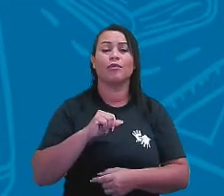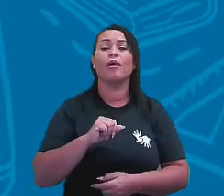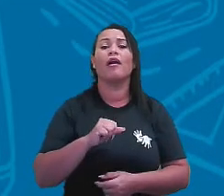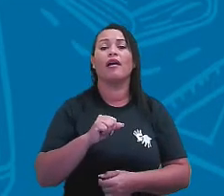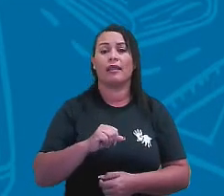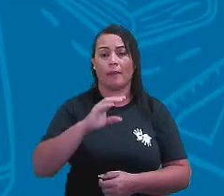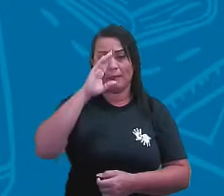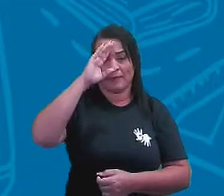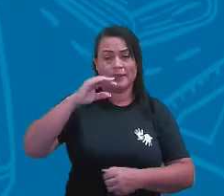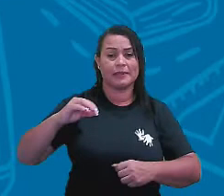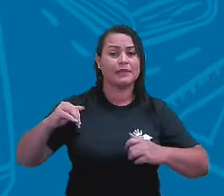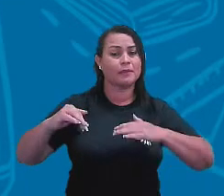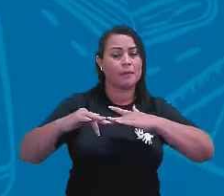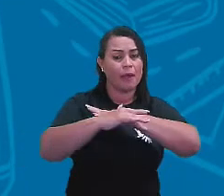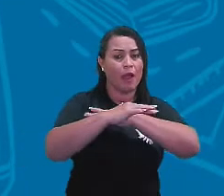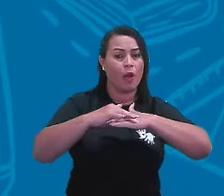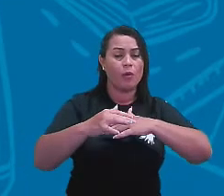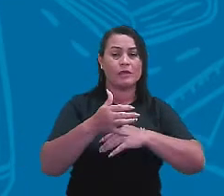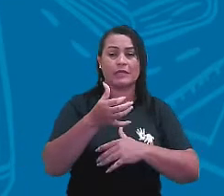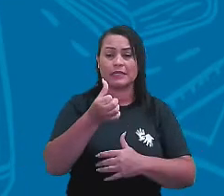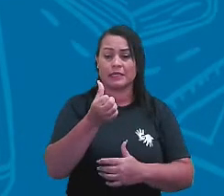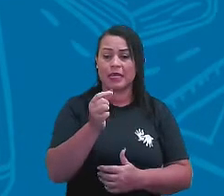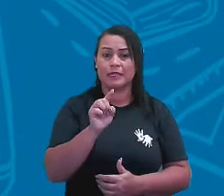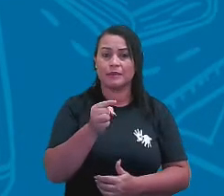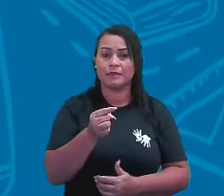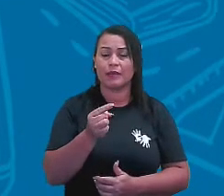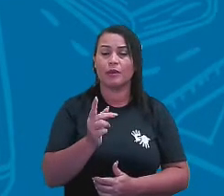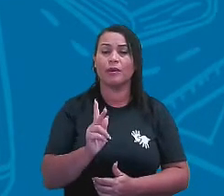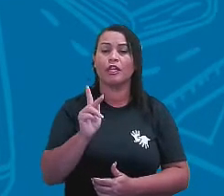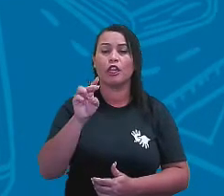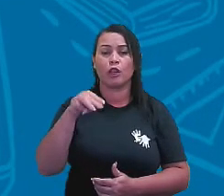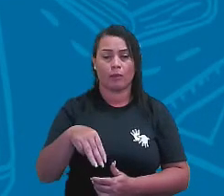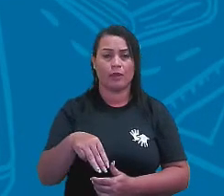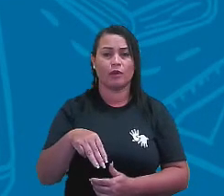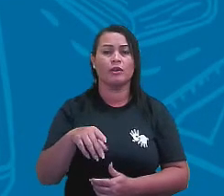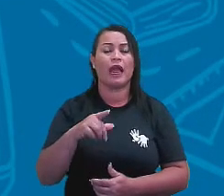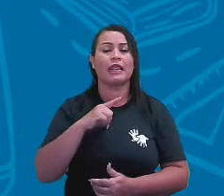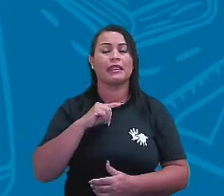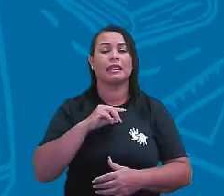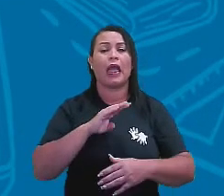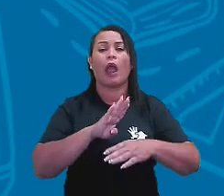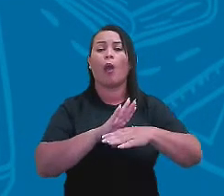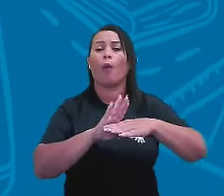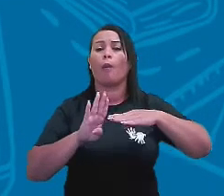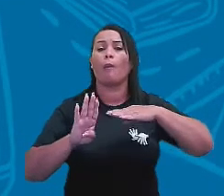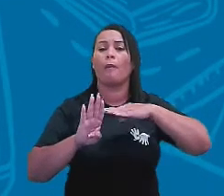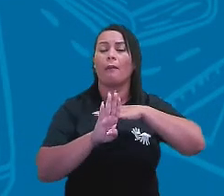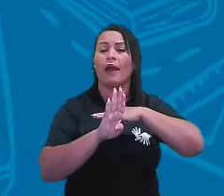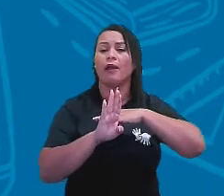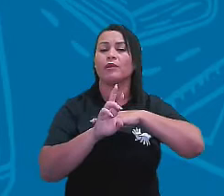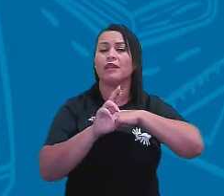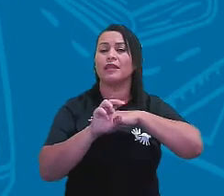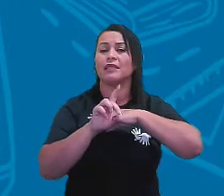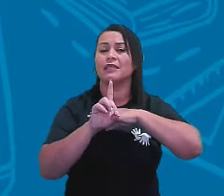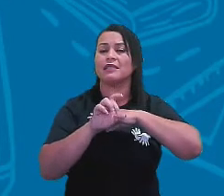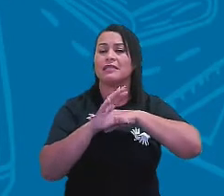mais de 6 mil quilômetros, se estende do bairro de Redenção ao Maués,